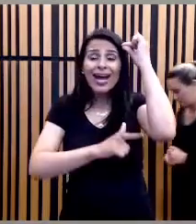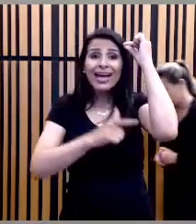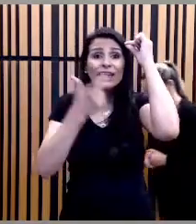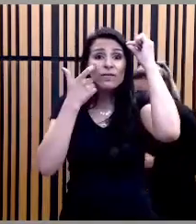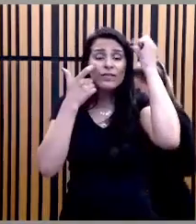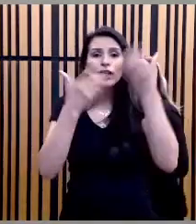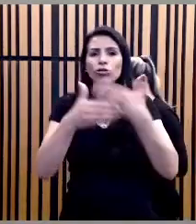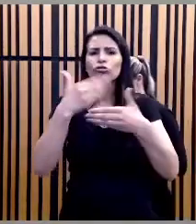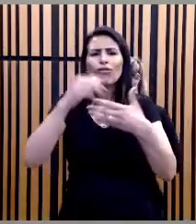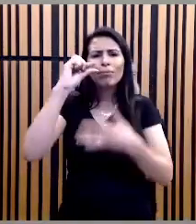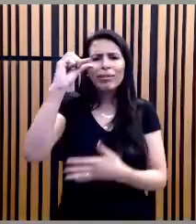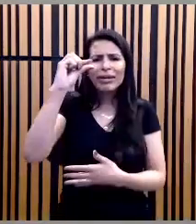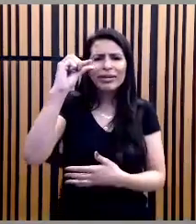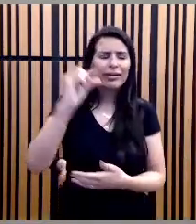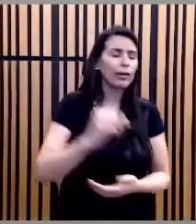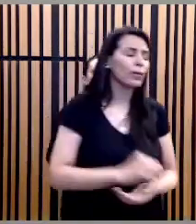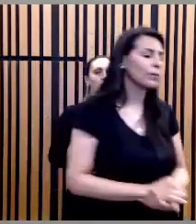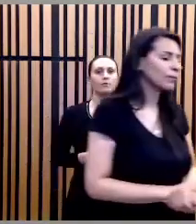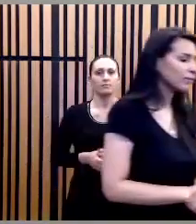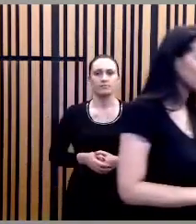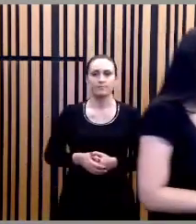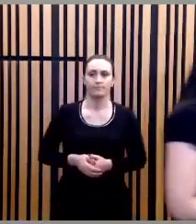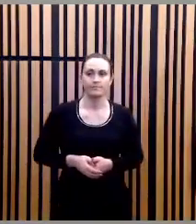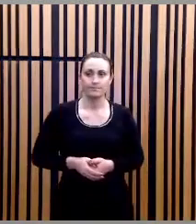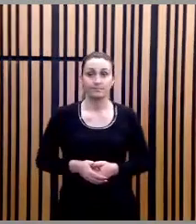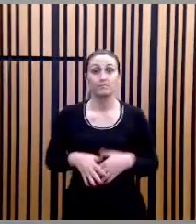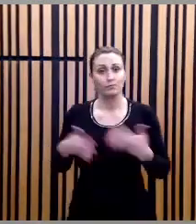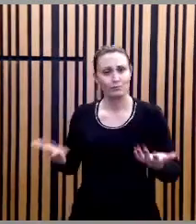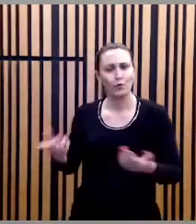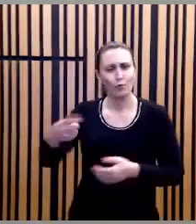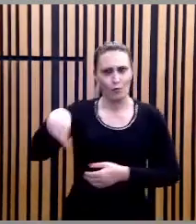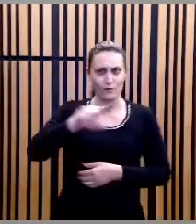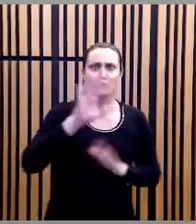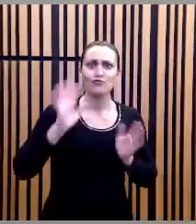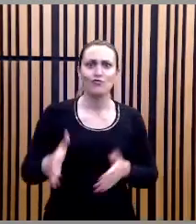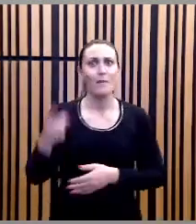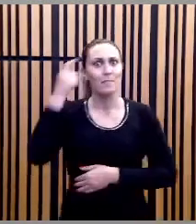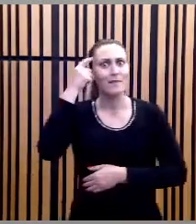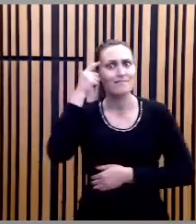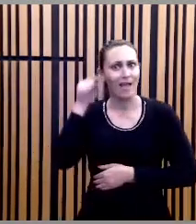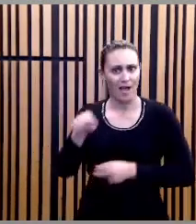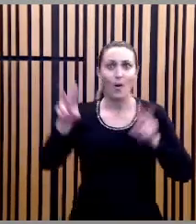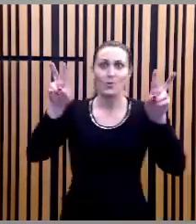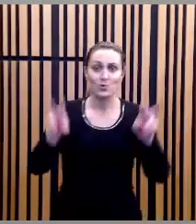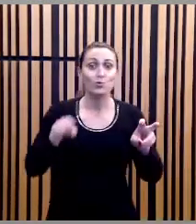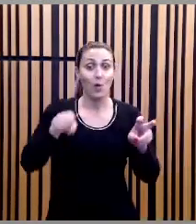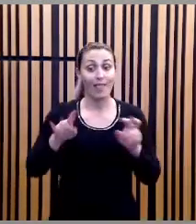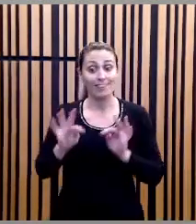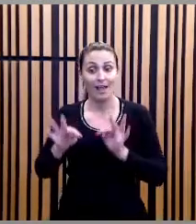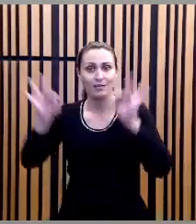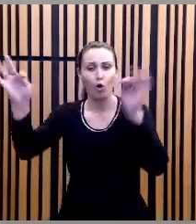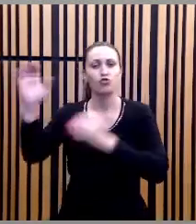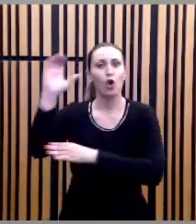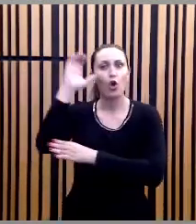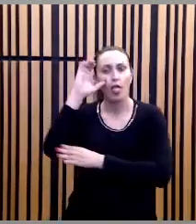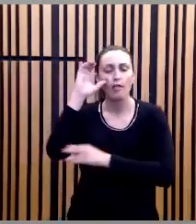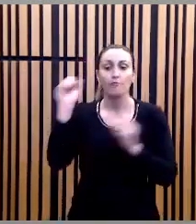desse tamanho. Já pensaram nisso? Tecnologia coreana,